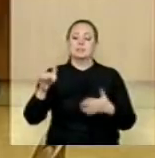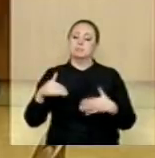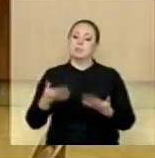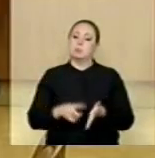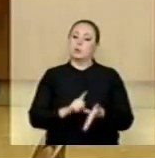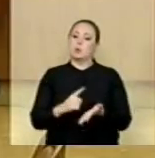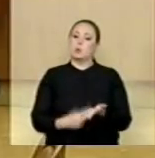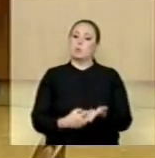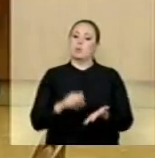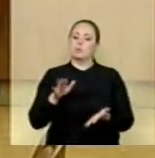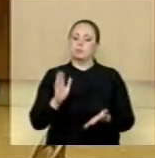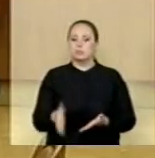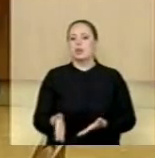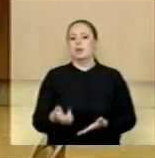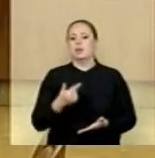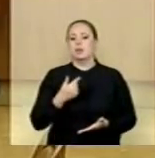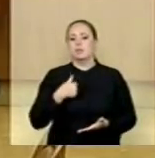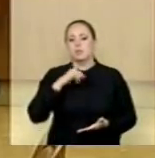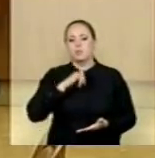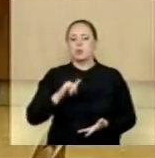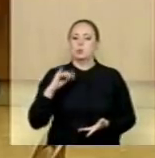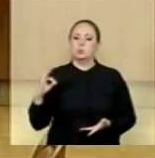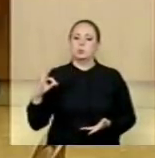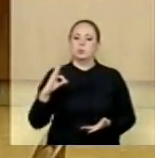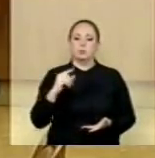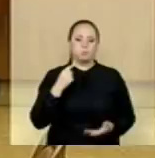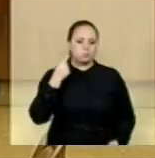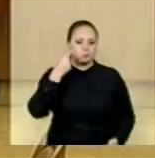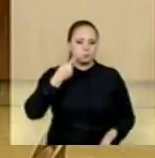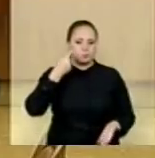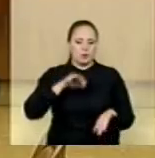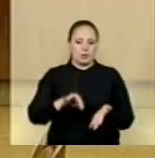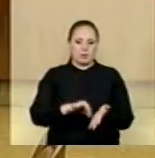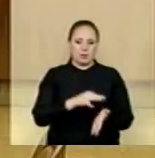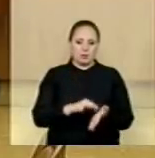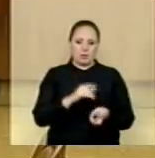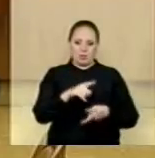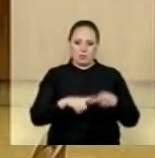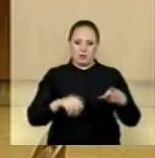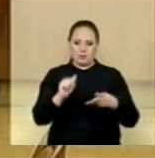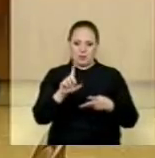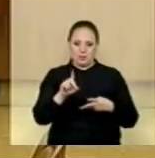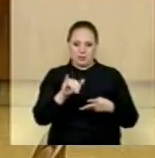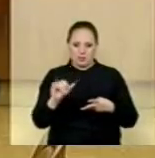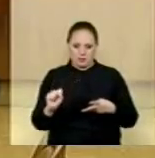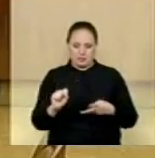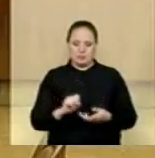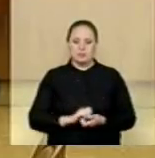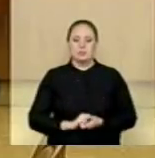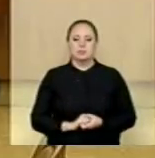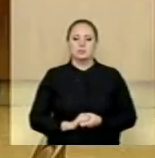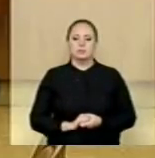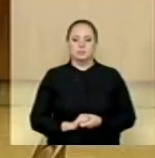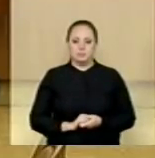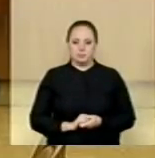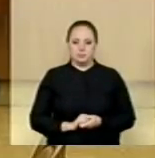combinada, chamarei, portanto, todos os advogados inscritos nas três ações diretas.